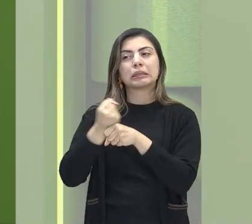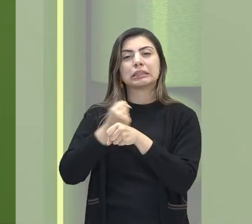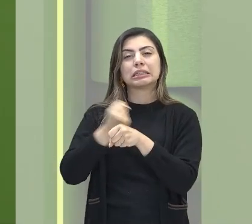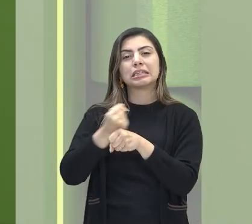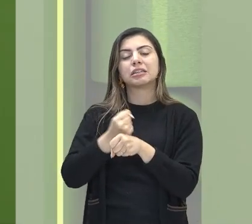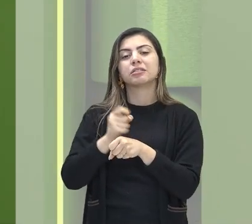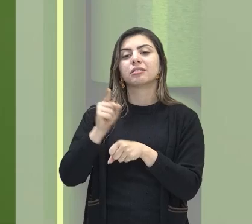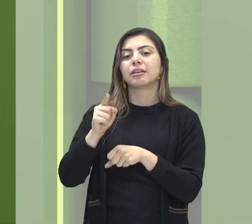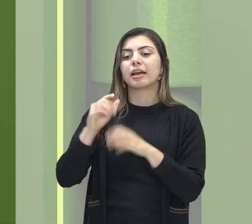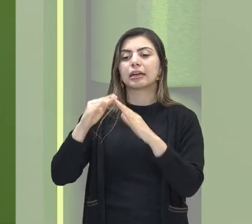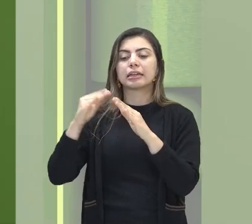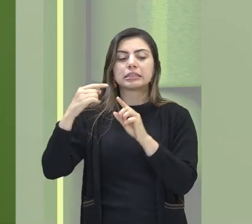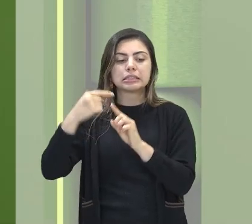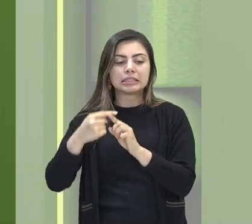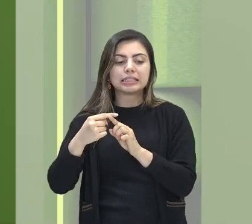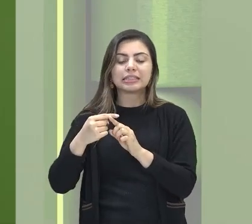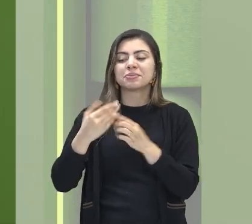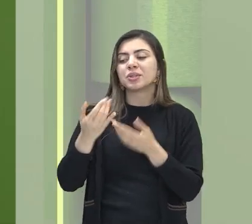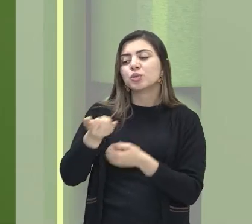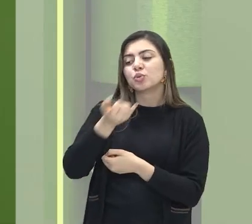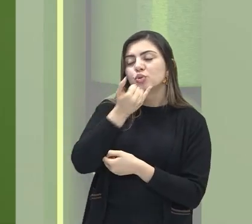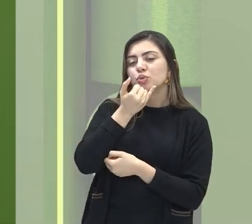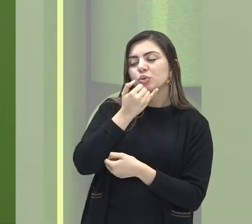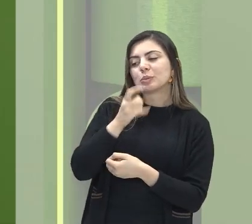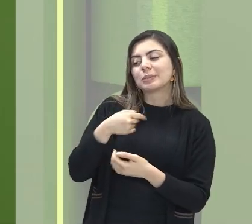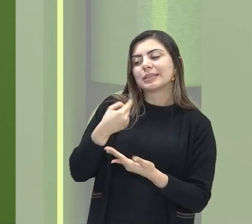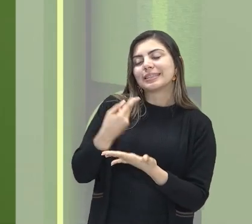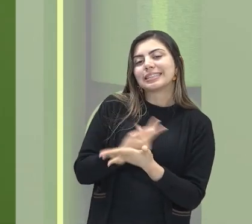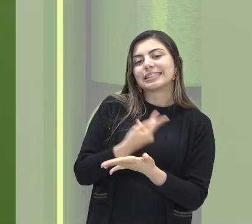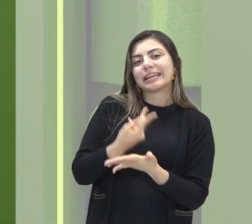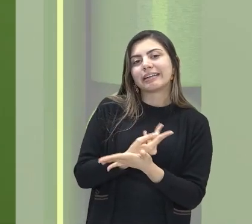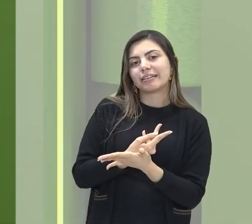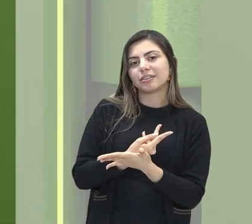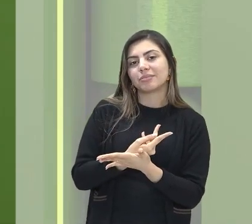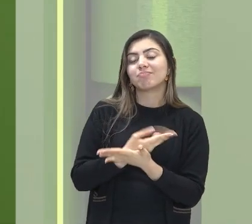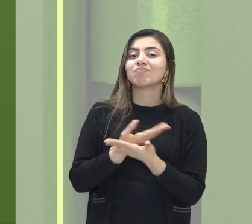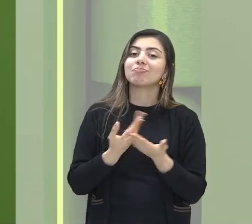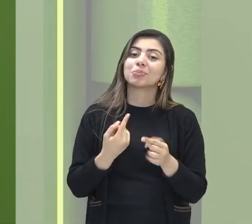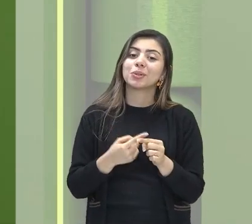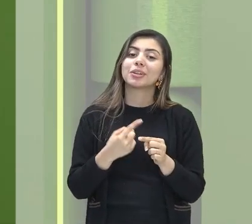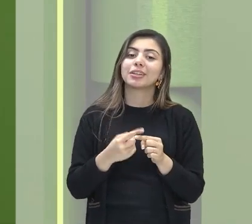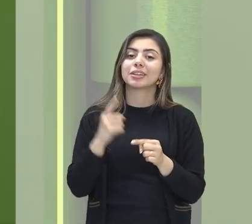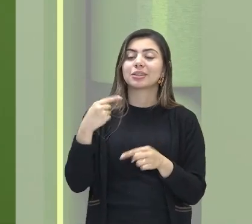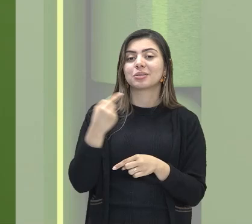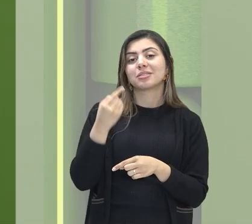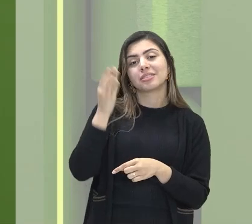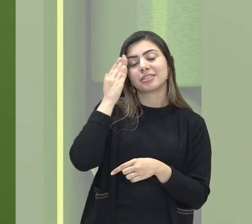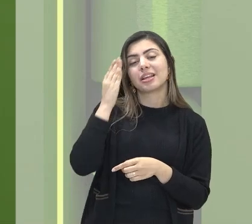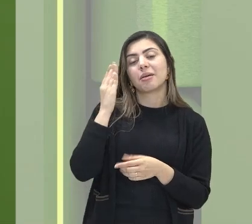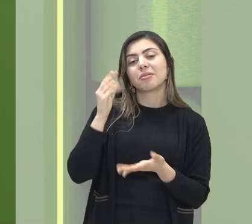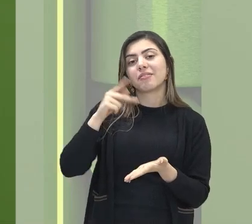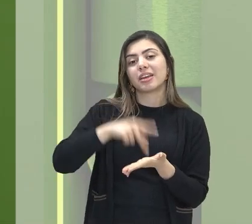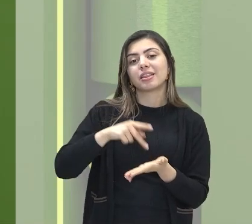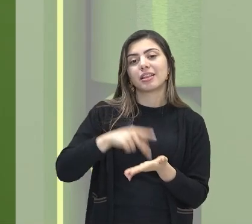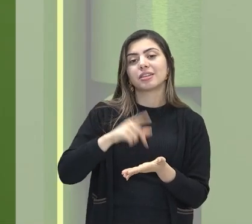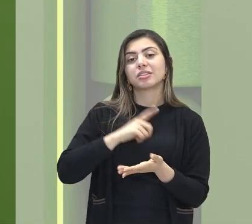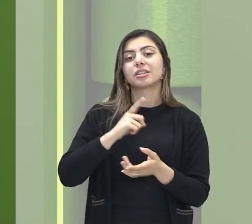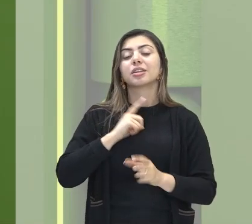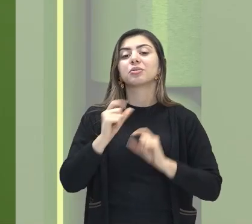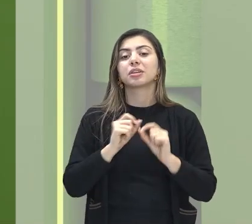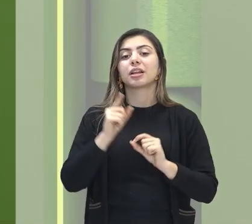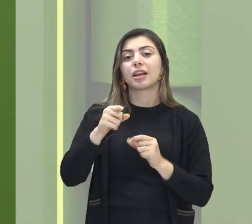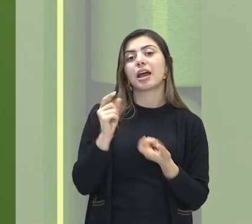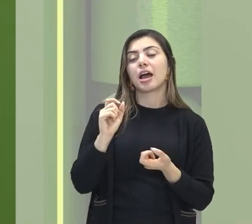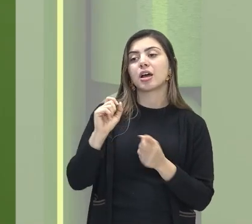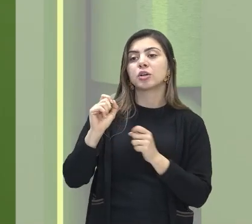Galileu e reconhece o erro, porque realmente quem está girando em torno do Sol é a Terra.